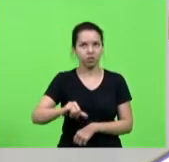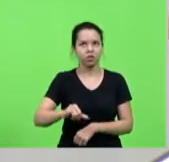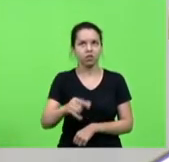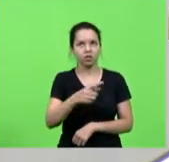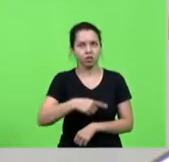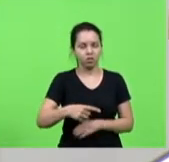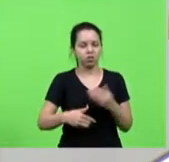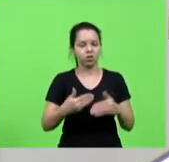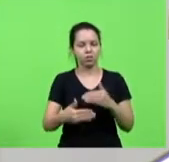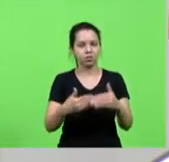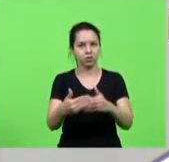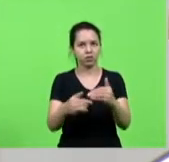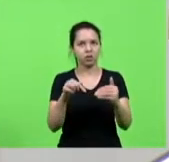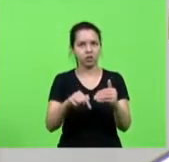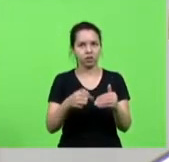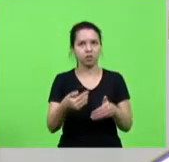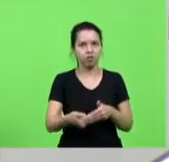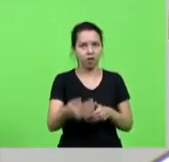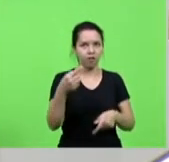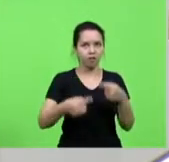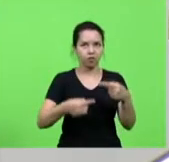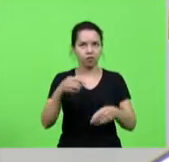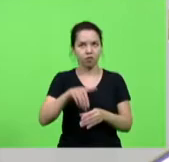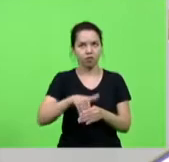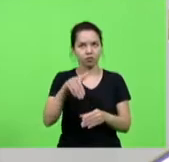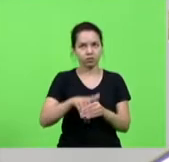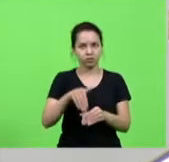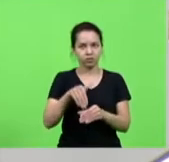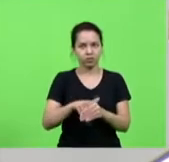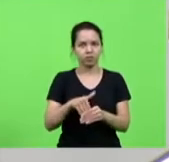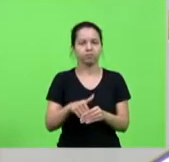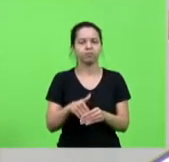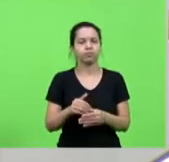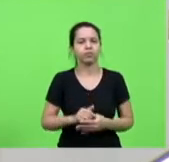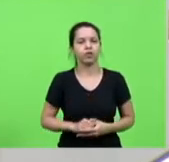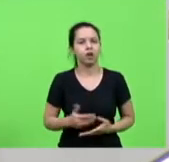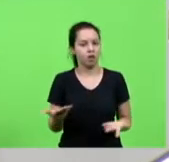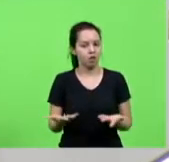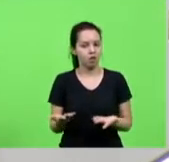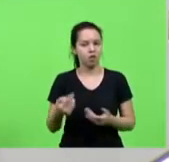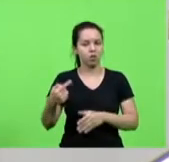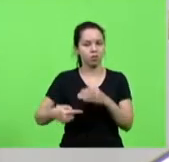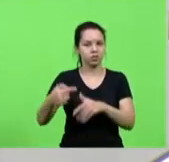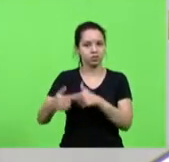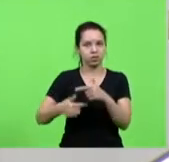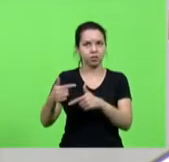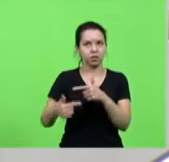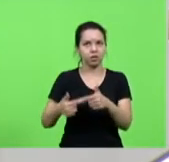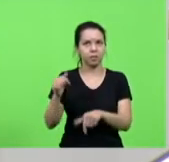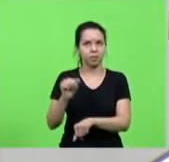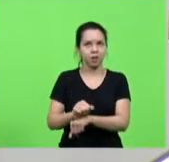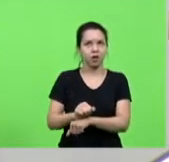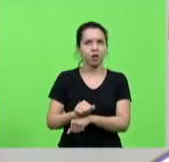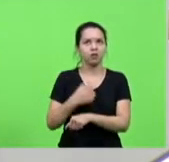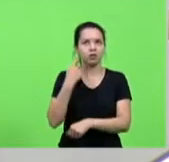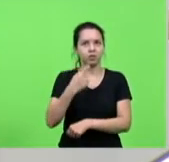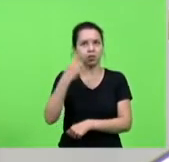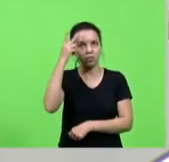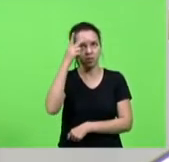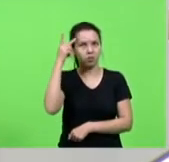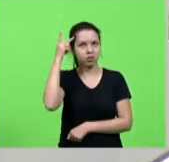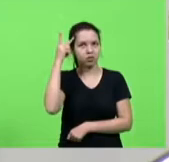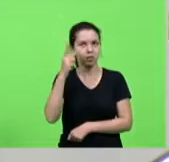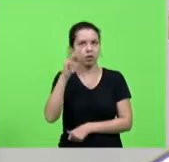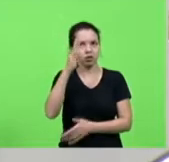aqui para ser votado em breve. E, no momento, infelizmente, está parado na Comissão de Trabalho com a deputada Paulinha, mas acredito que em breve ela